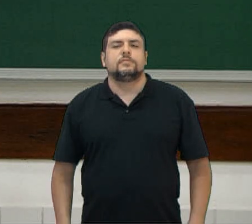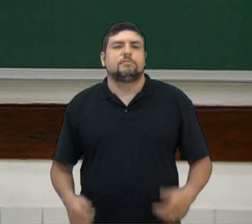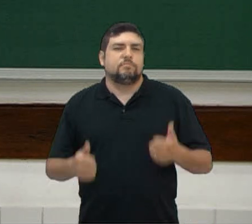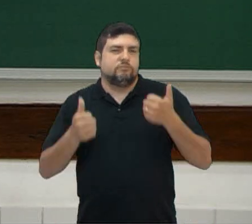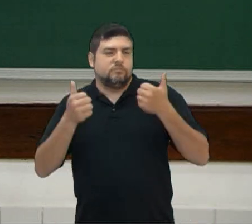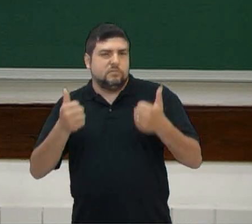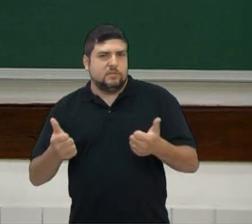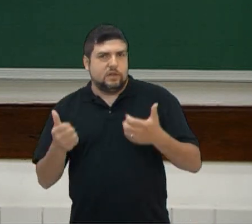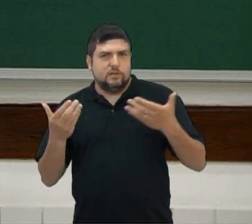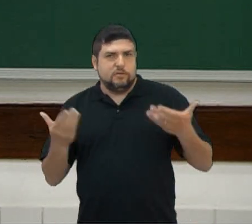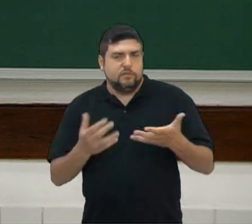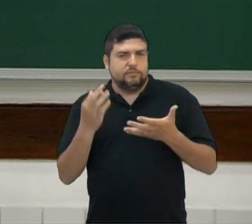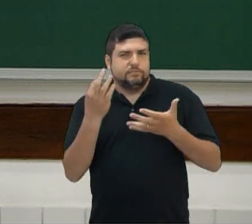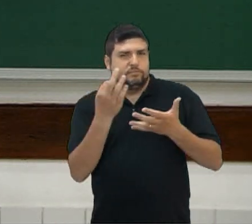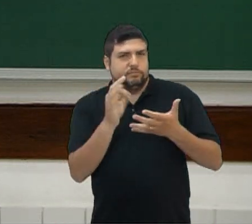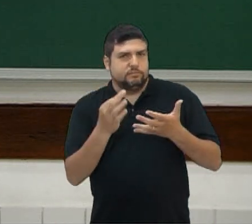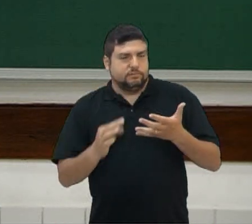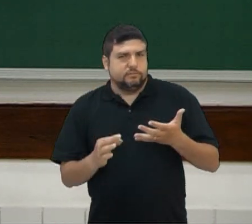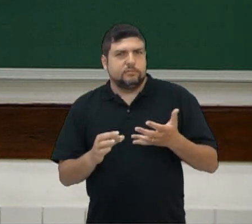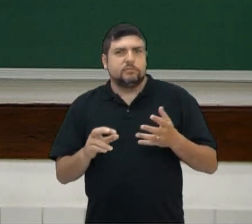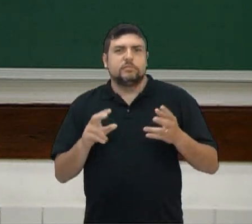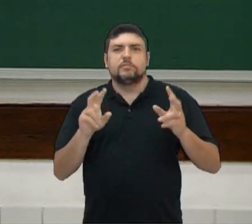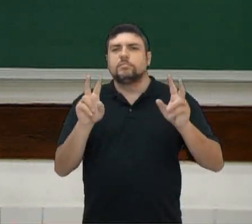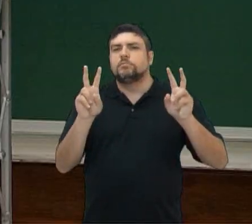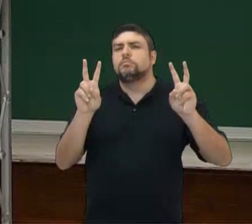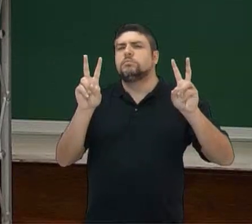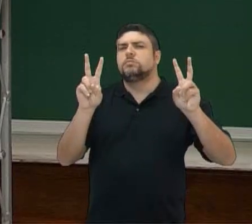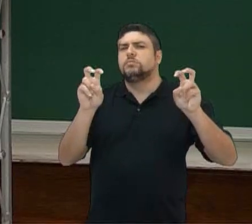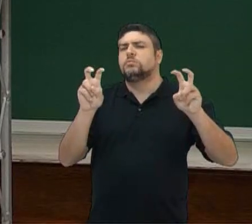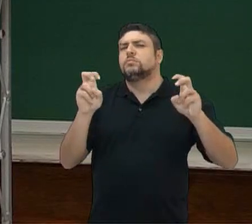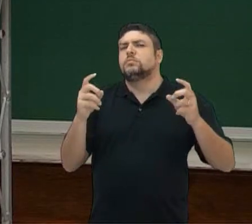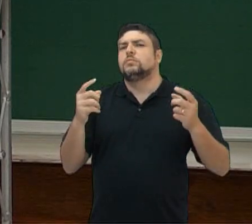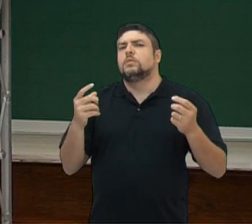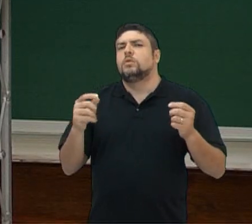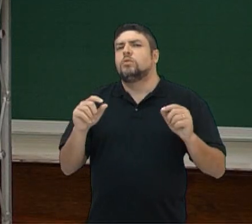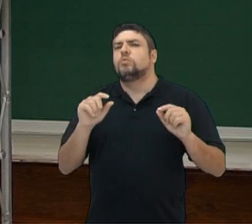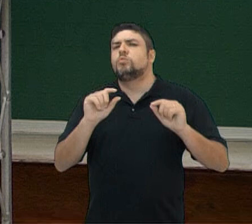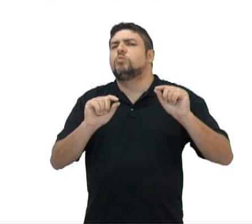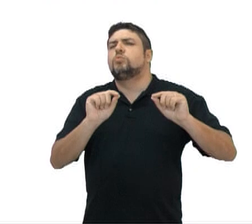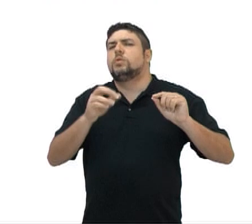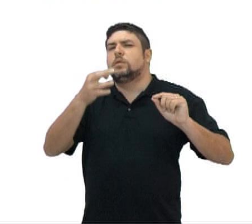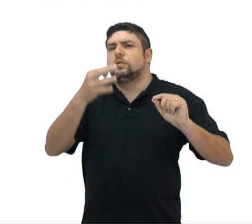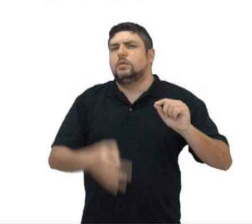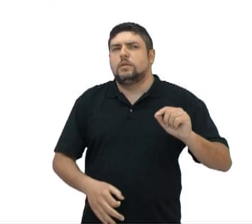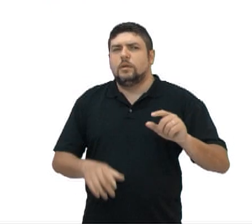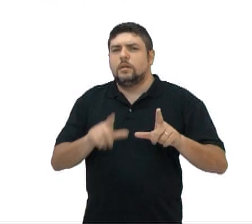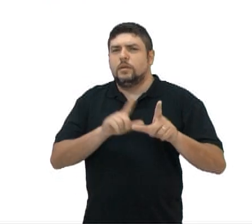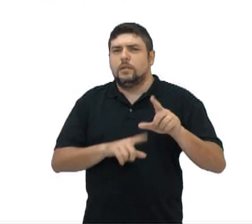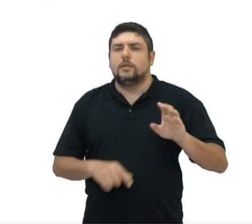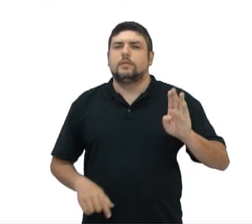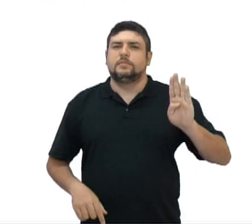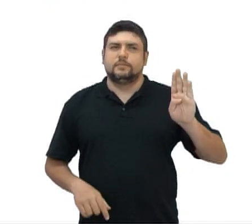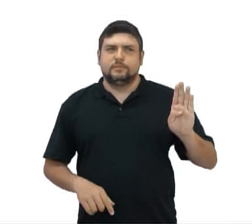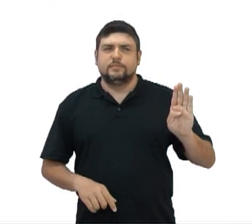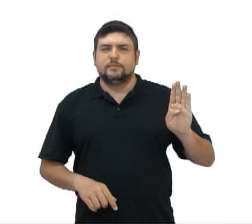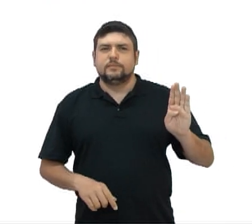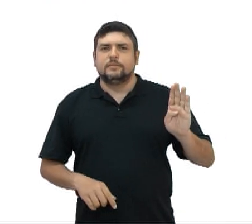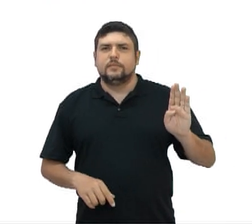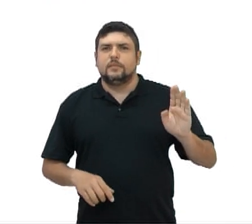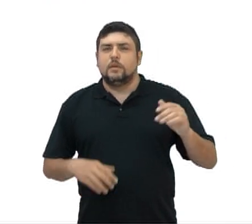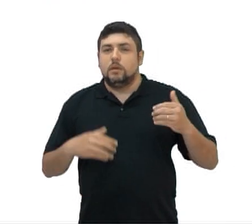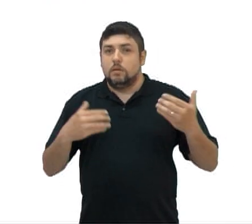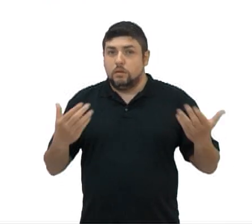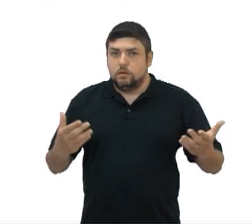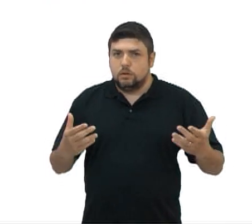Vamos lá, então, sobre o tema, o que é correto afirmar? Letra B. Os estudiosos do